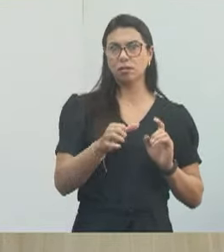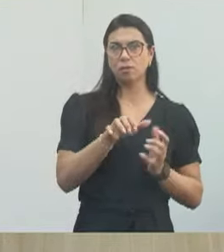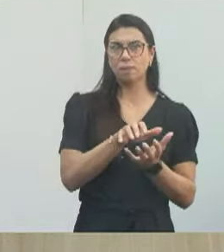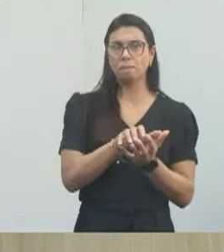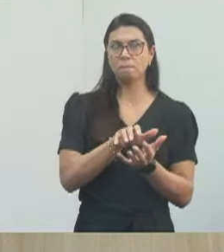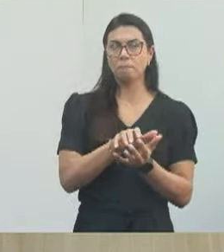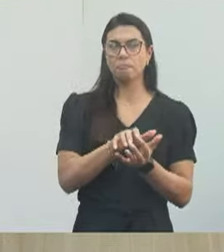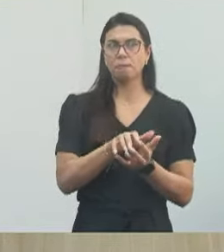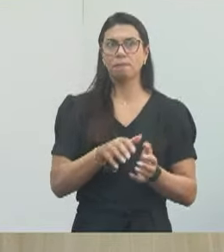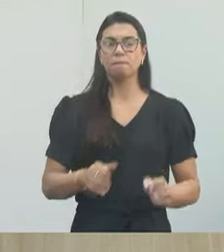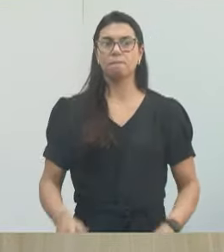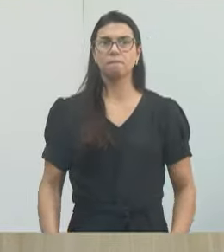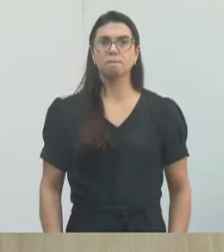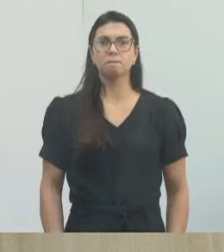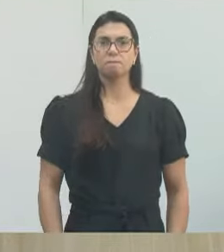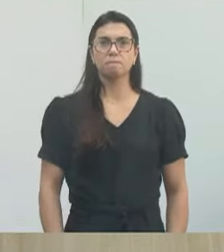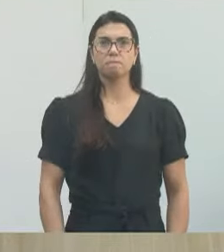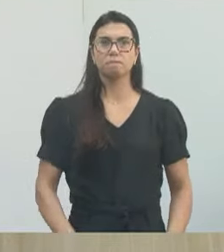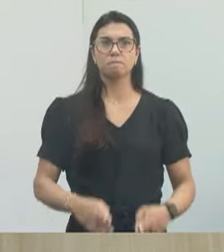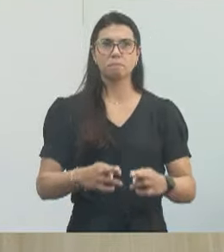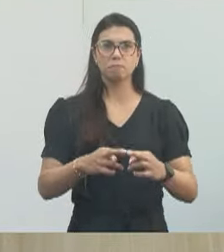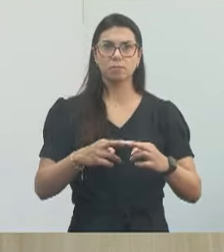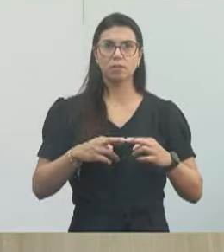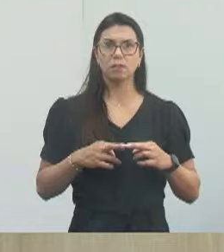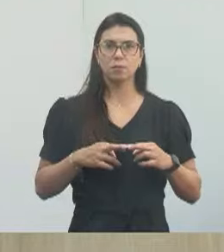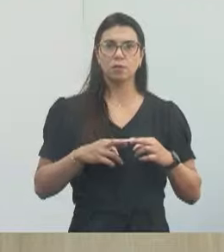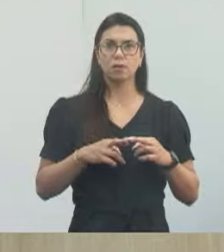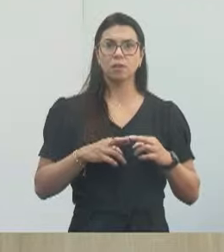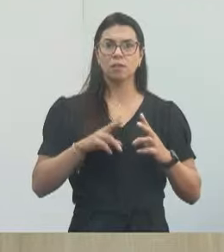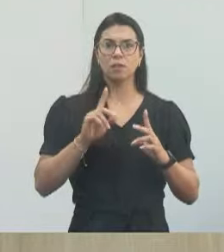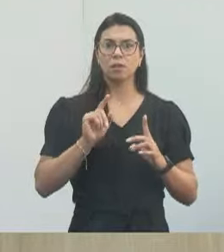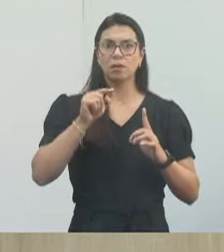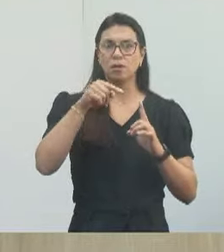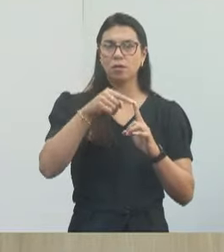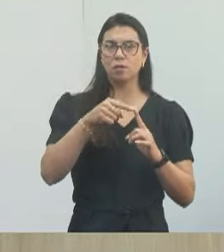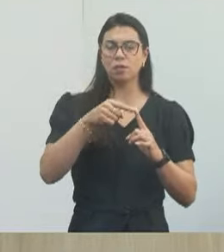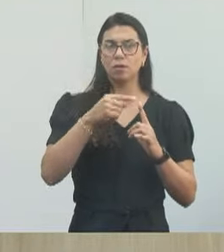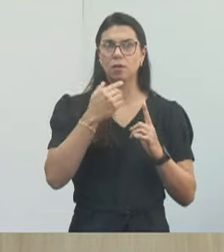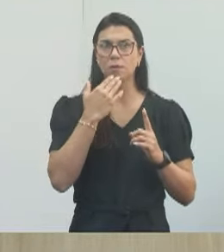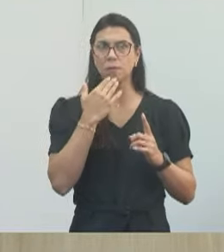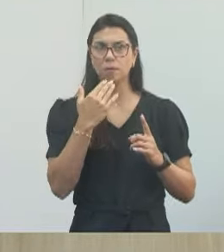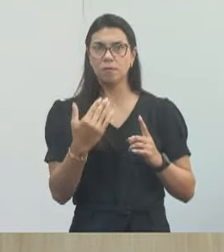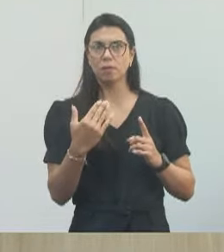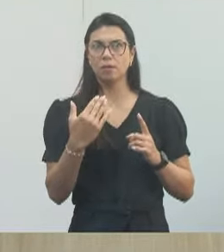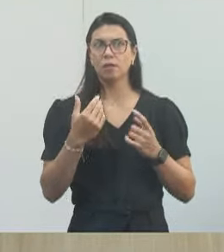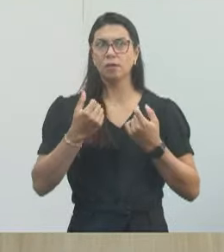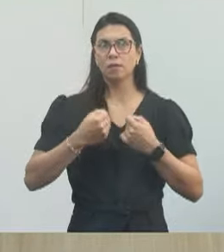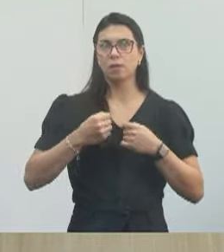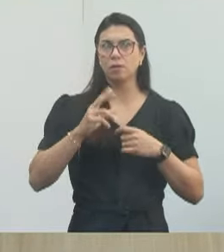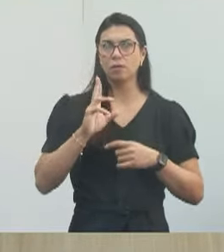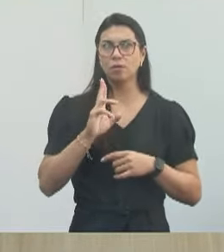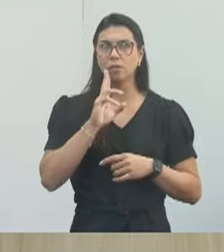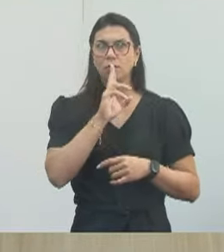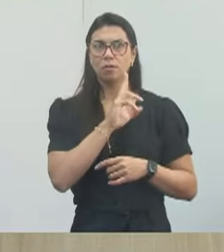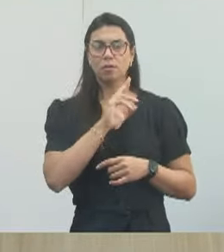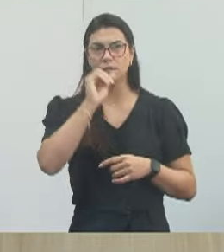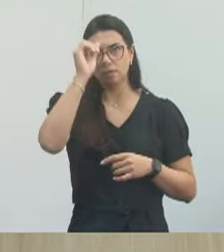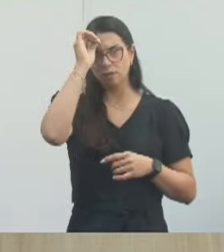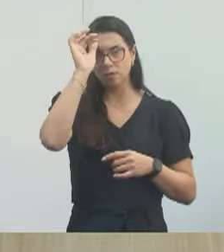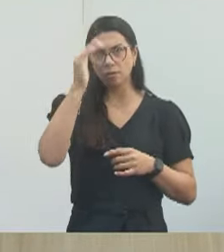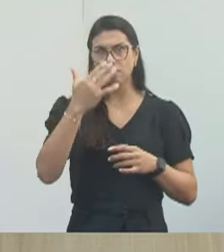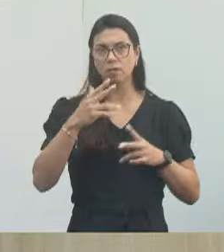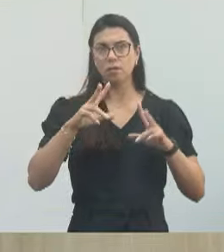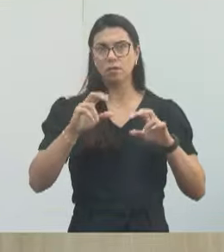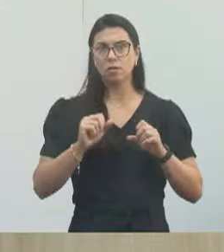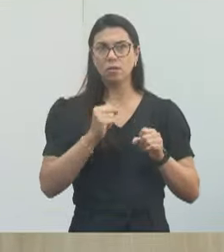jacar o presente requerimento objetivo a solicitar providências urgentes em relação às obras